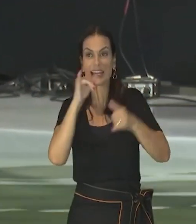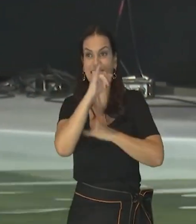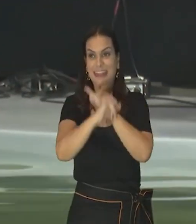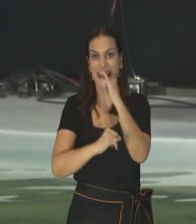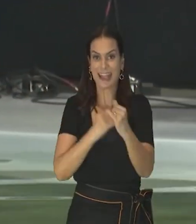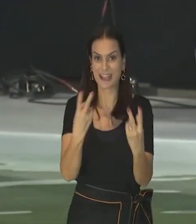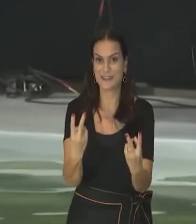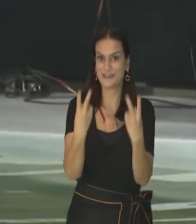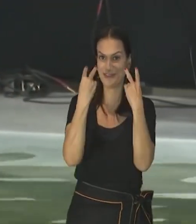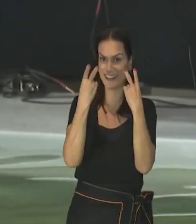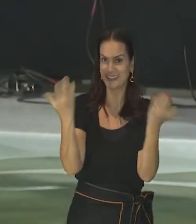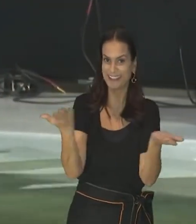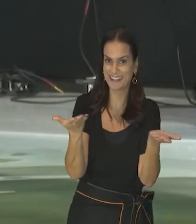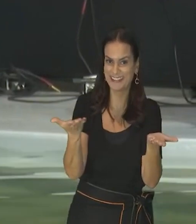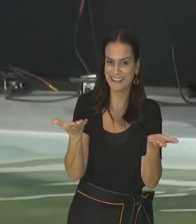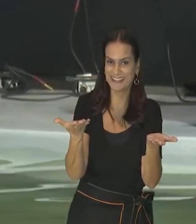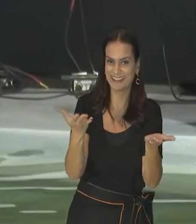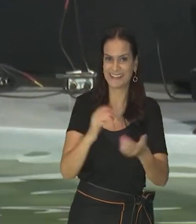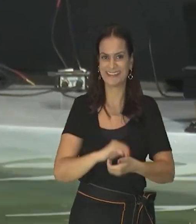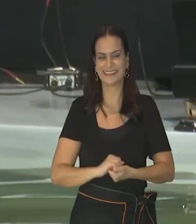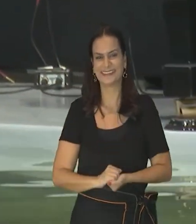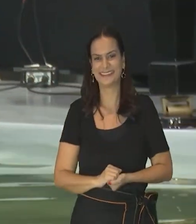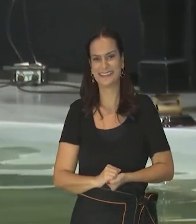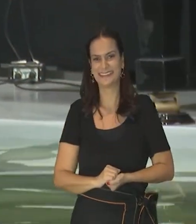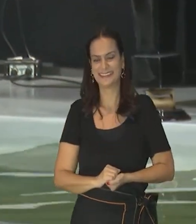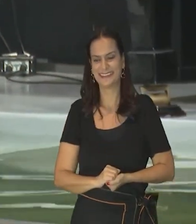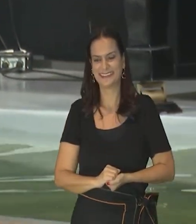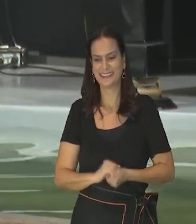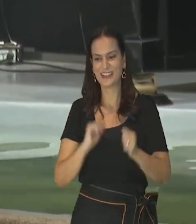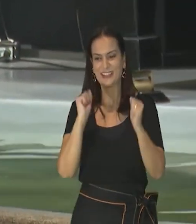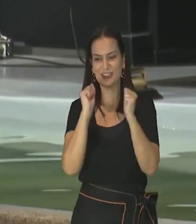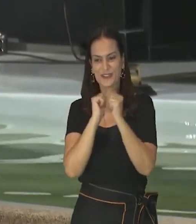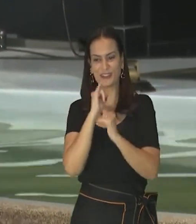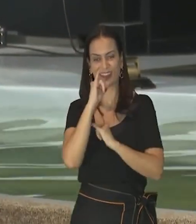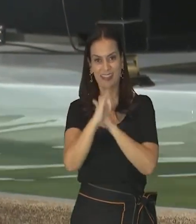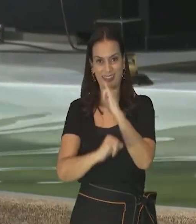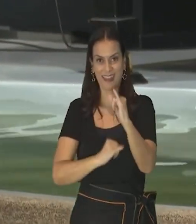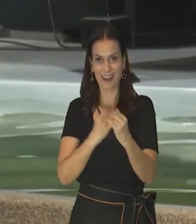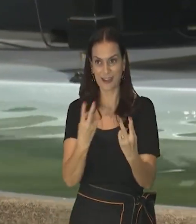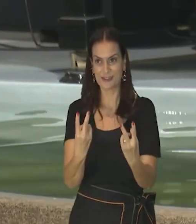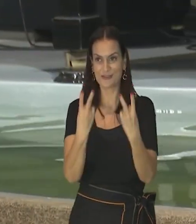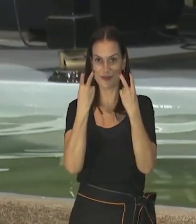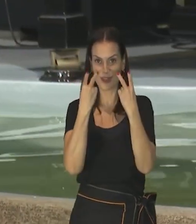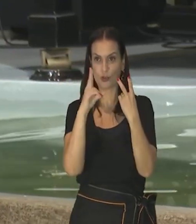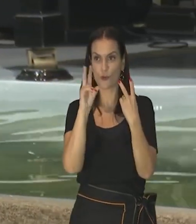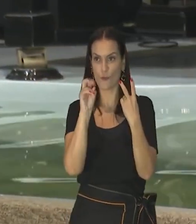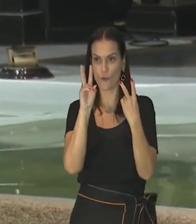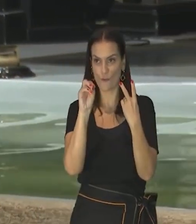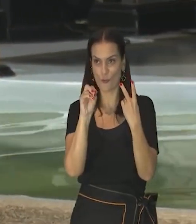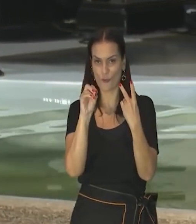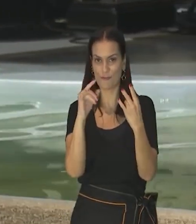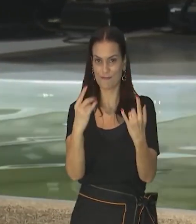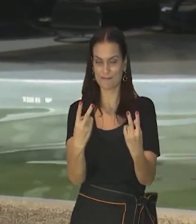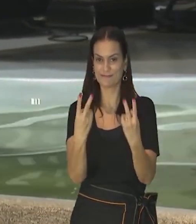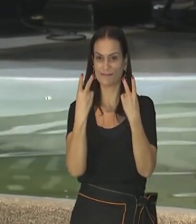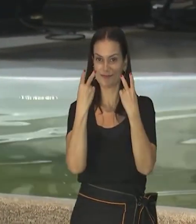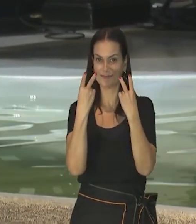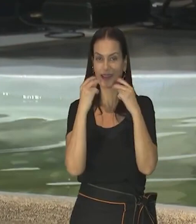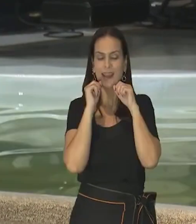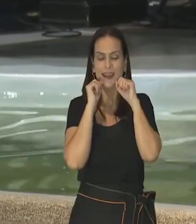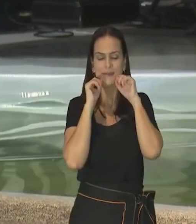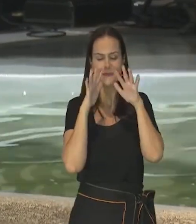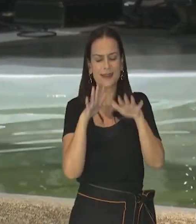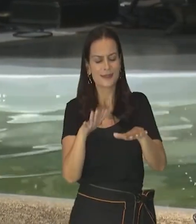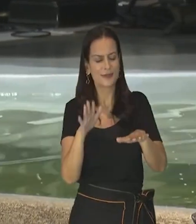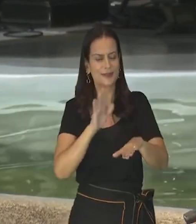internet deste momento. Ele está conosco pela internet, nesse momento especial,